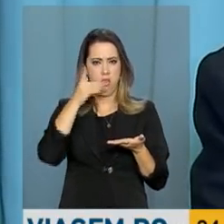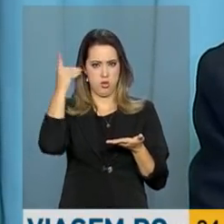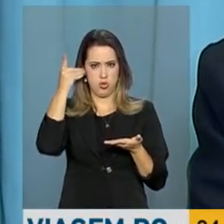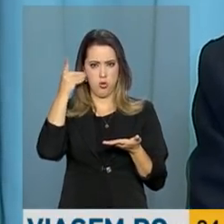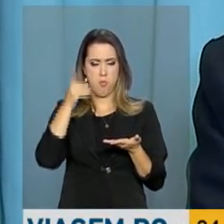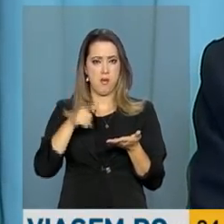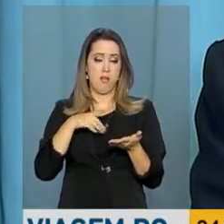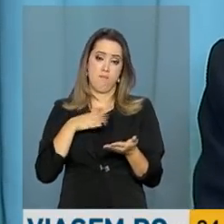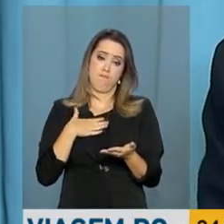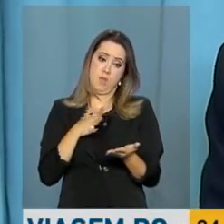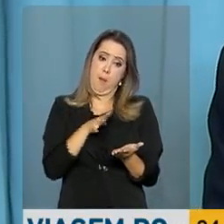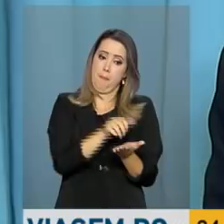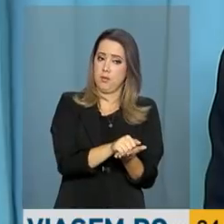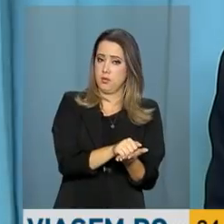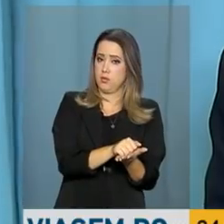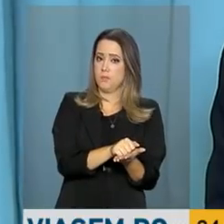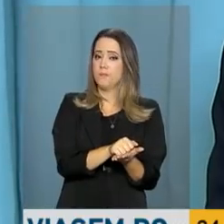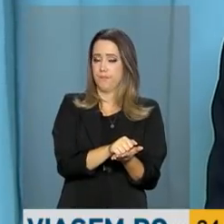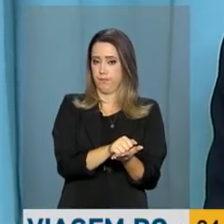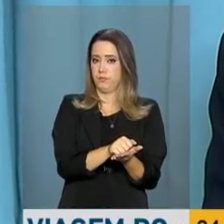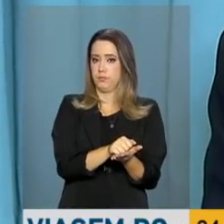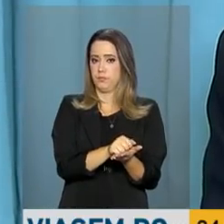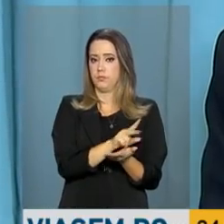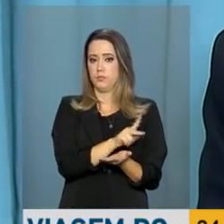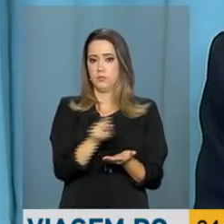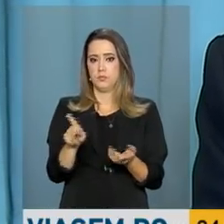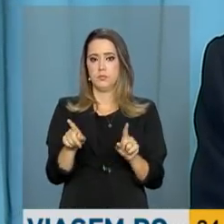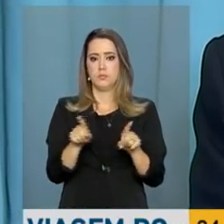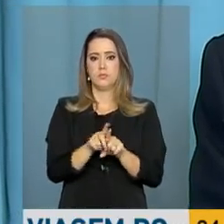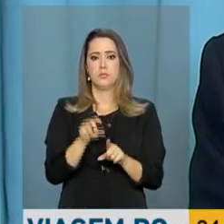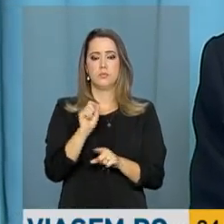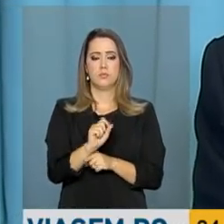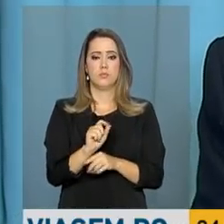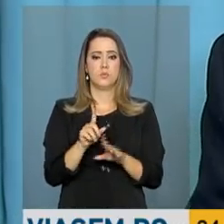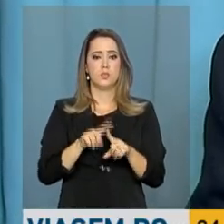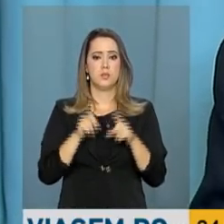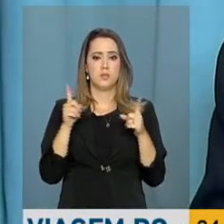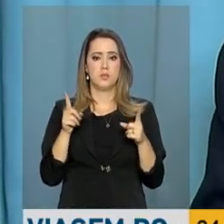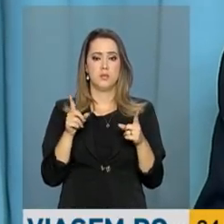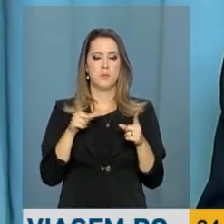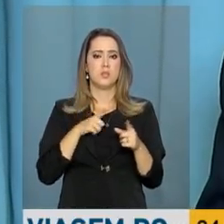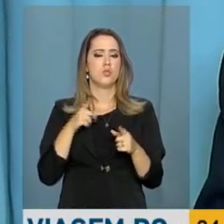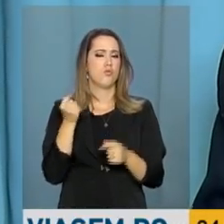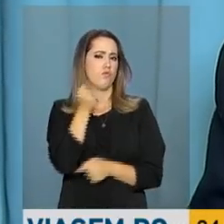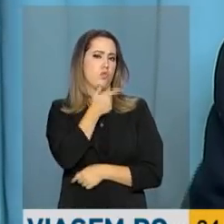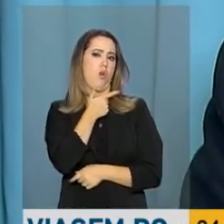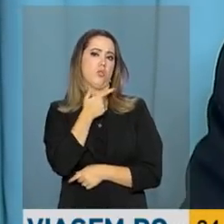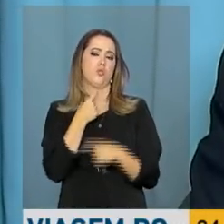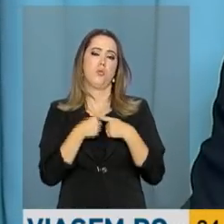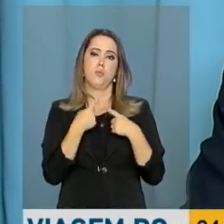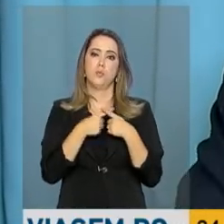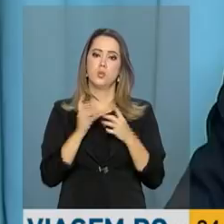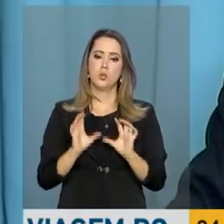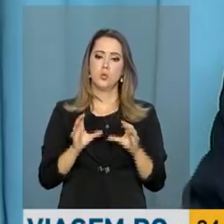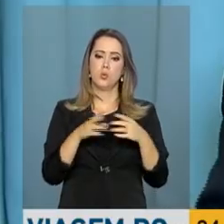a minha ascensão ao cargo de presidente da República. Mas eu tive sorte, não é? Porque